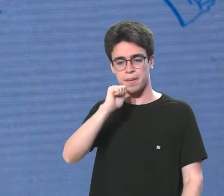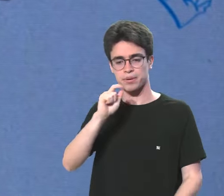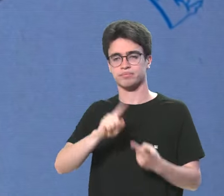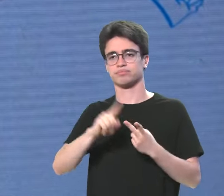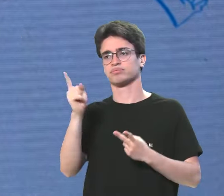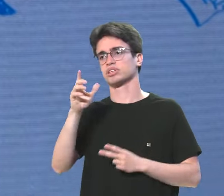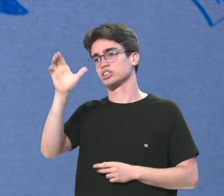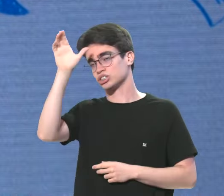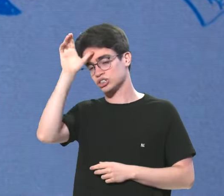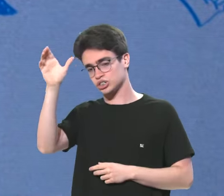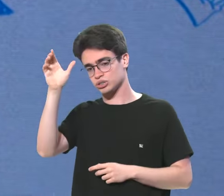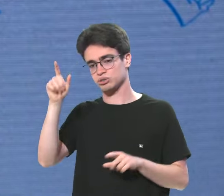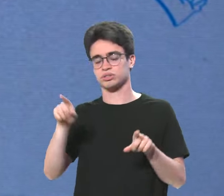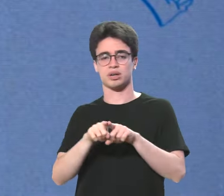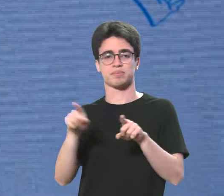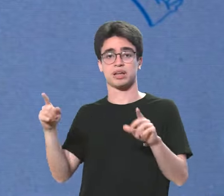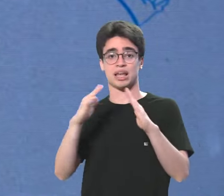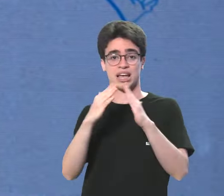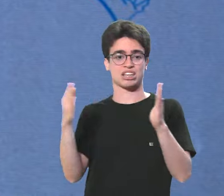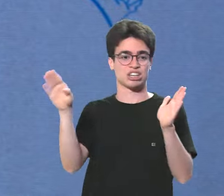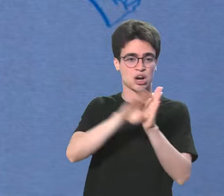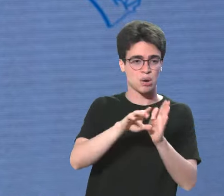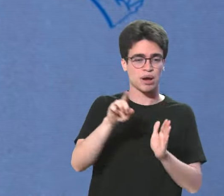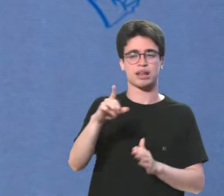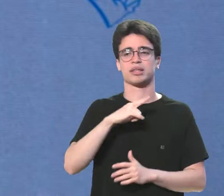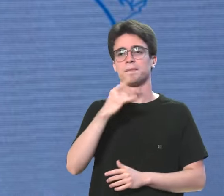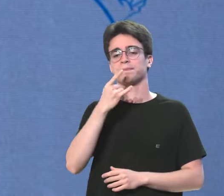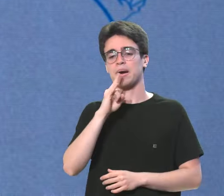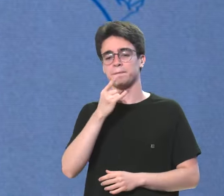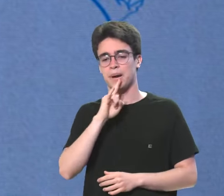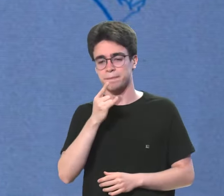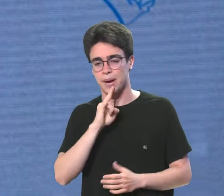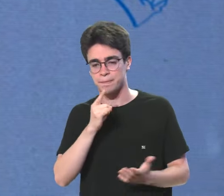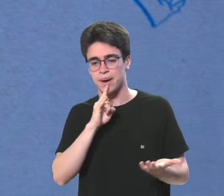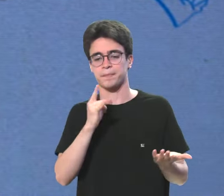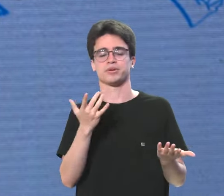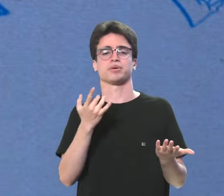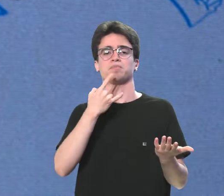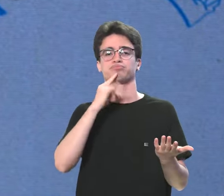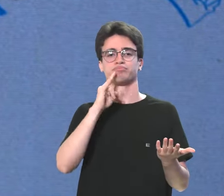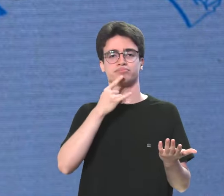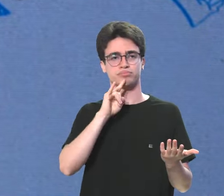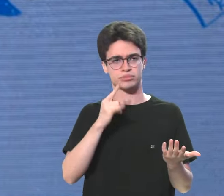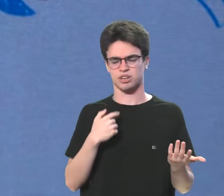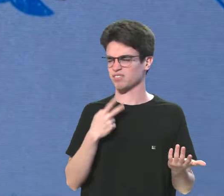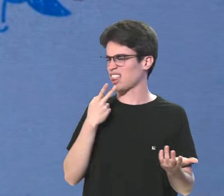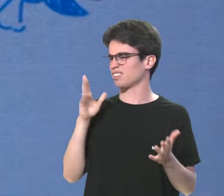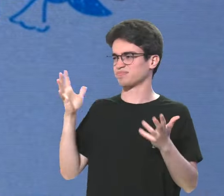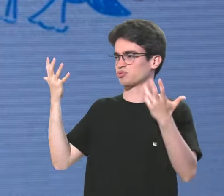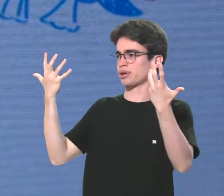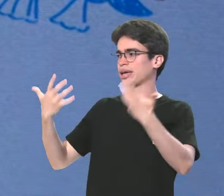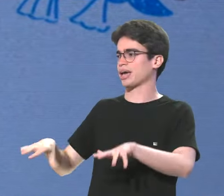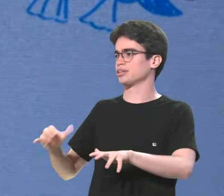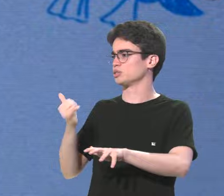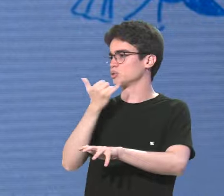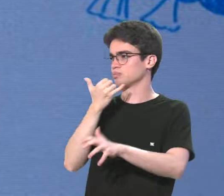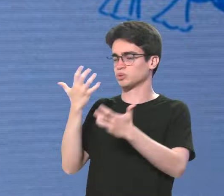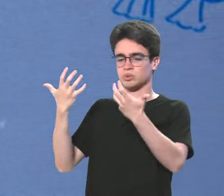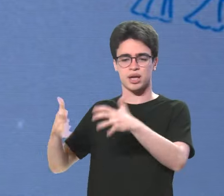quantas vezes ele chegou na na minha casa bêbado e eu falei não eu não quero